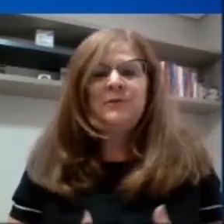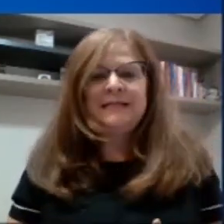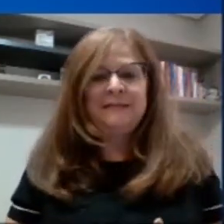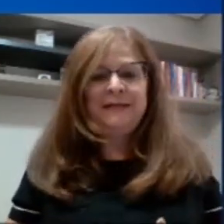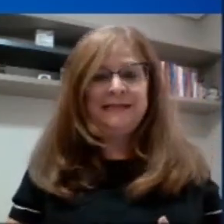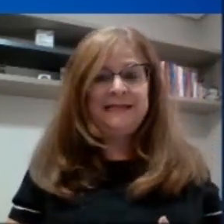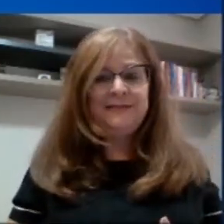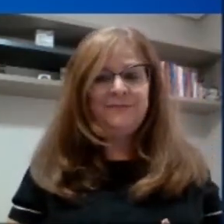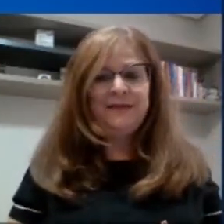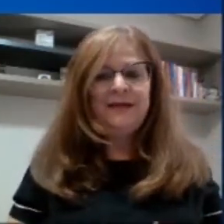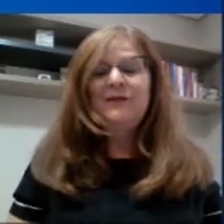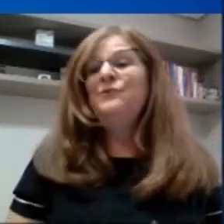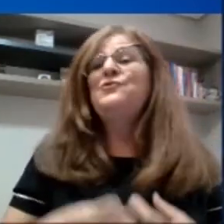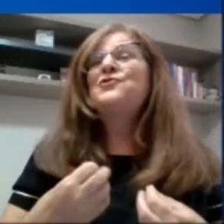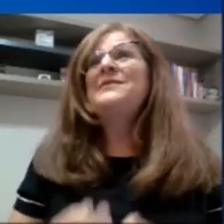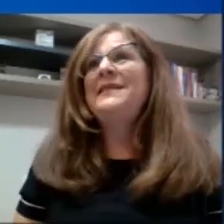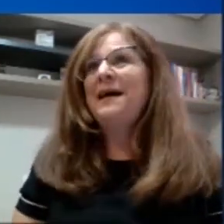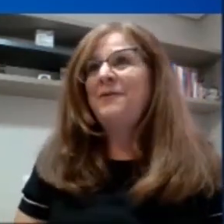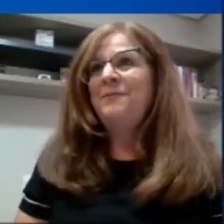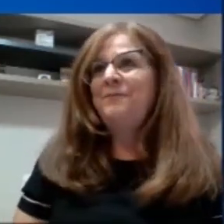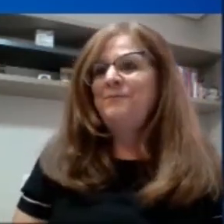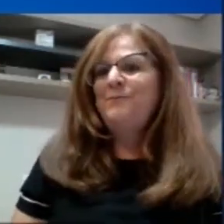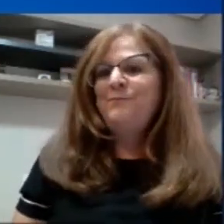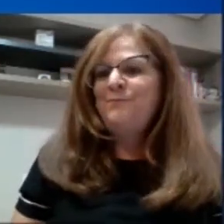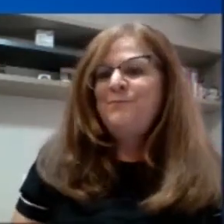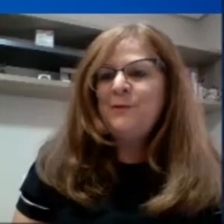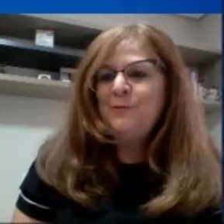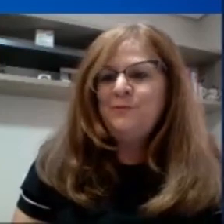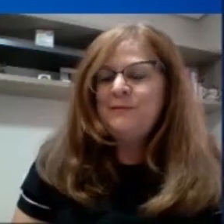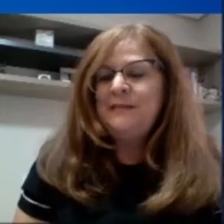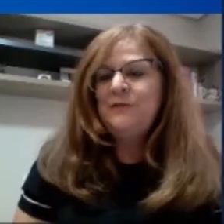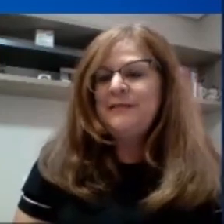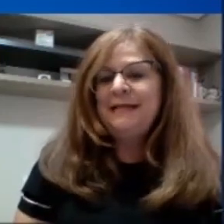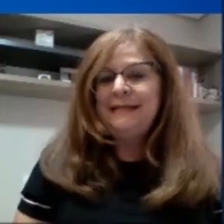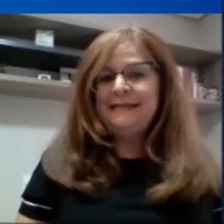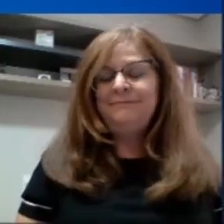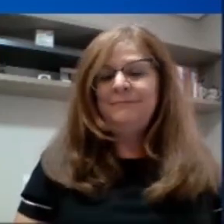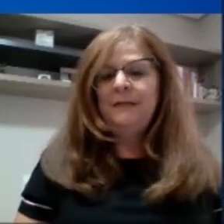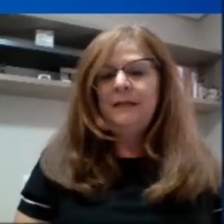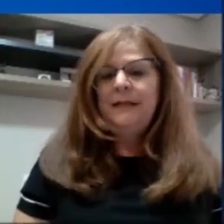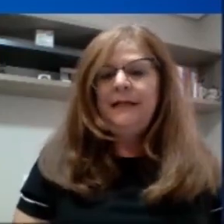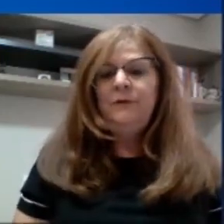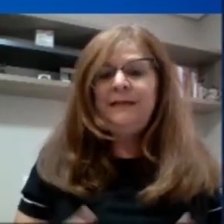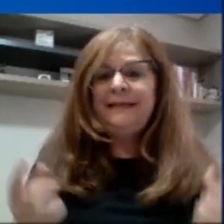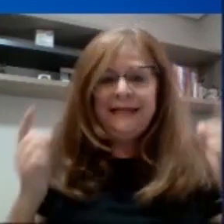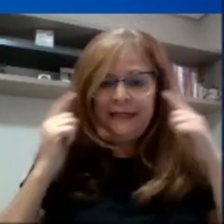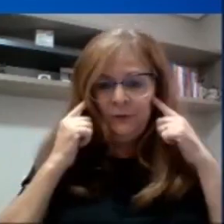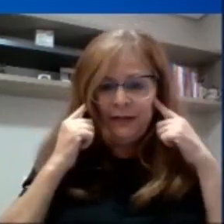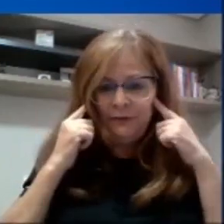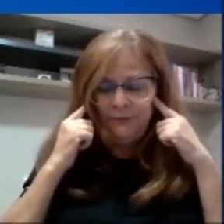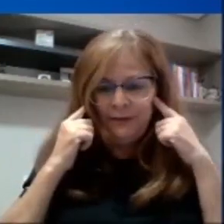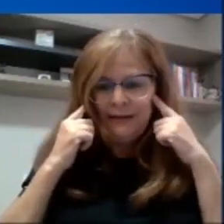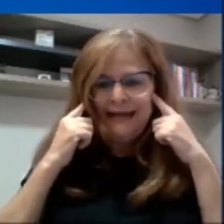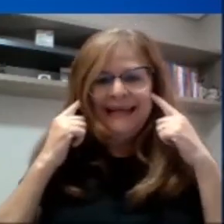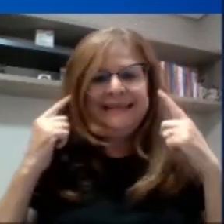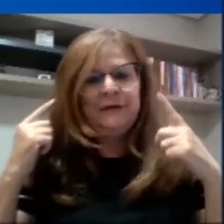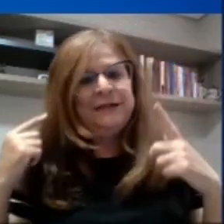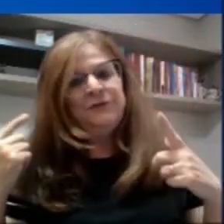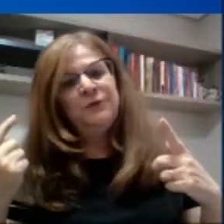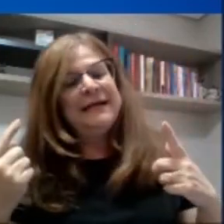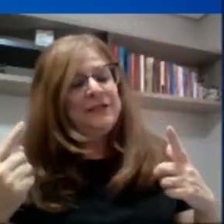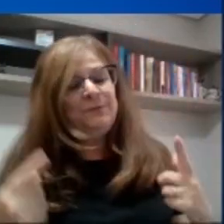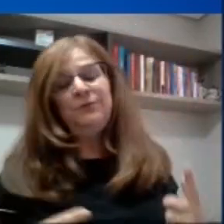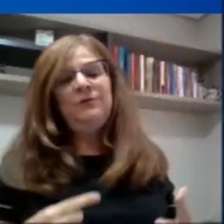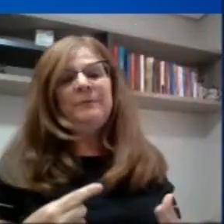as coisas que precisam. No social, não se socializa. E no intelectual, ele tem